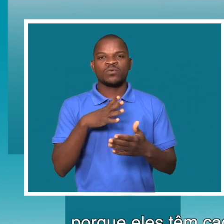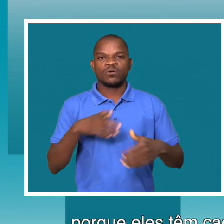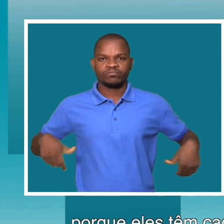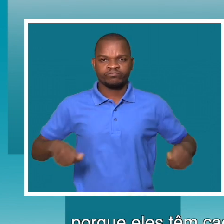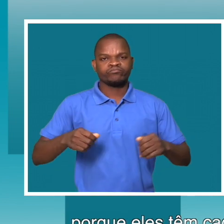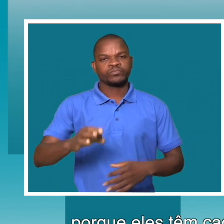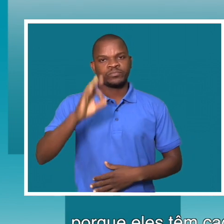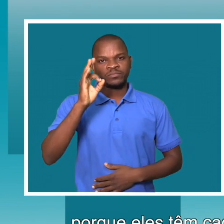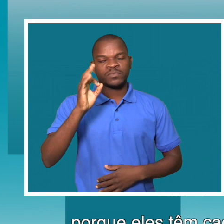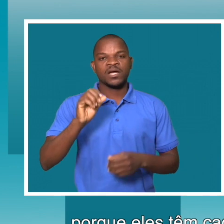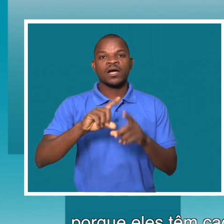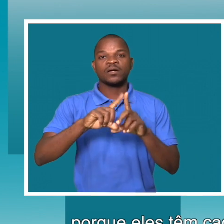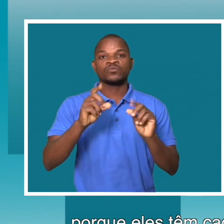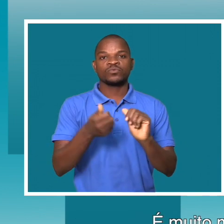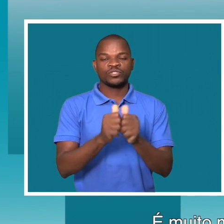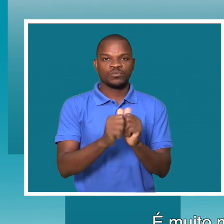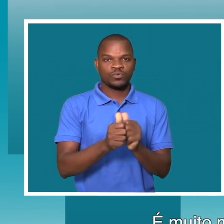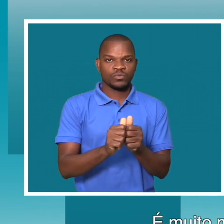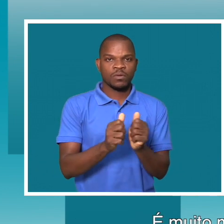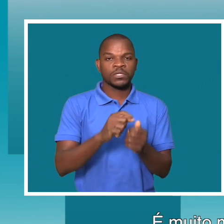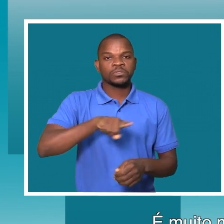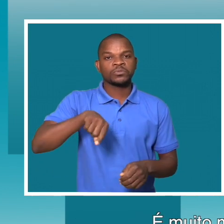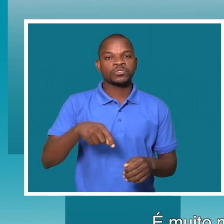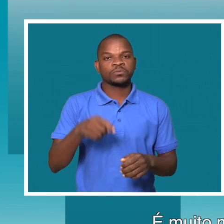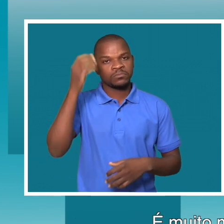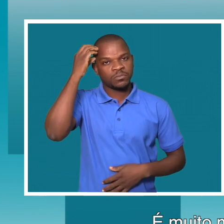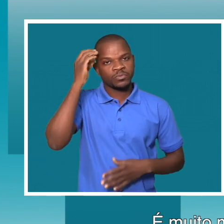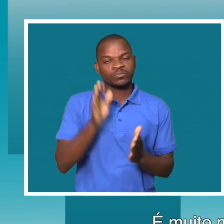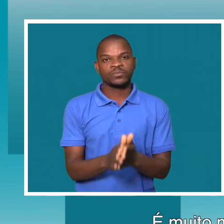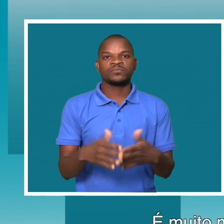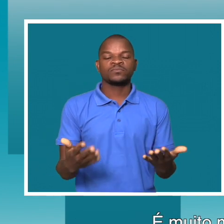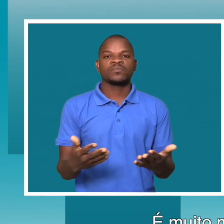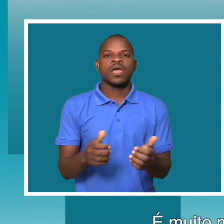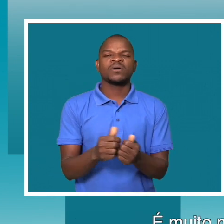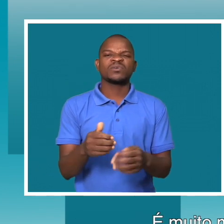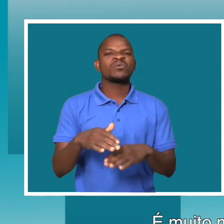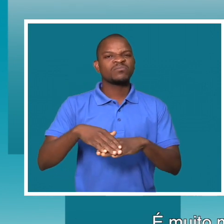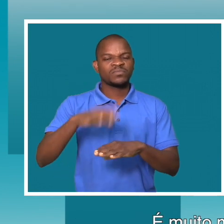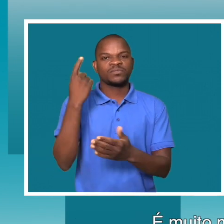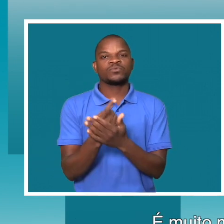o desporto e nós não temos. Então, é muito mais seguro, é muito mais